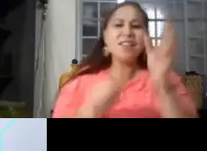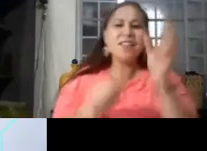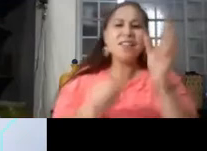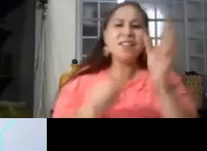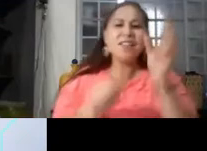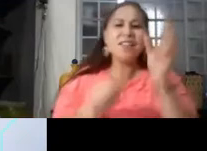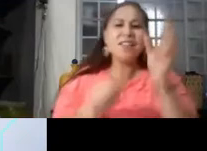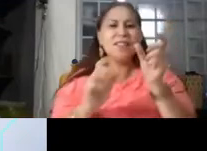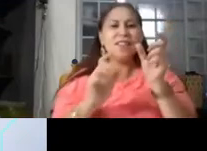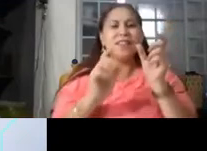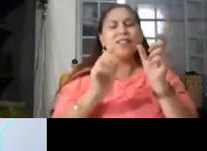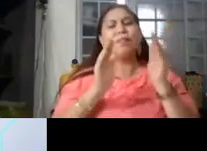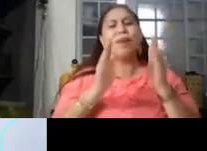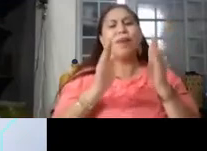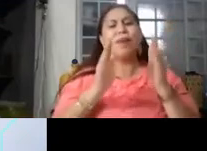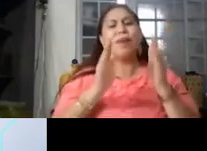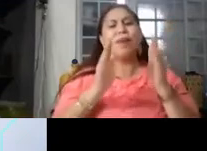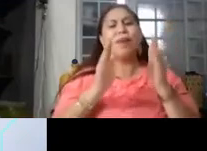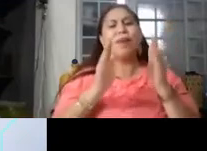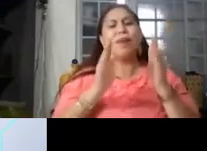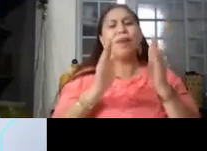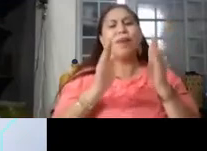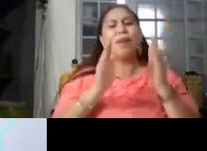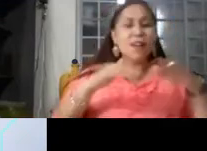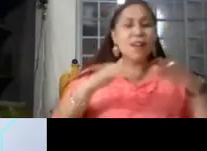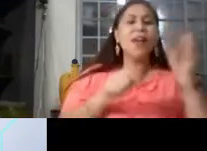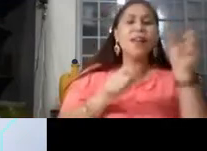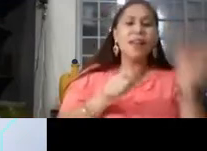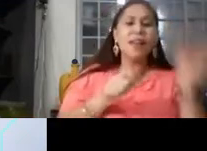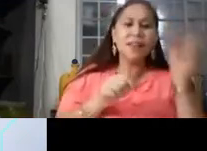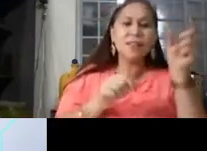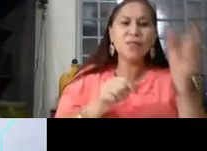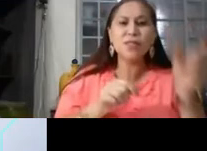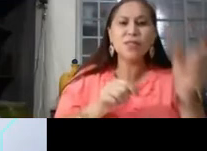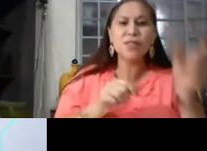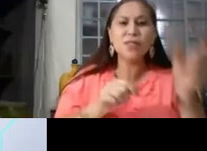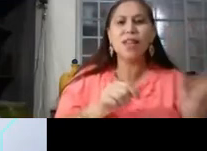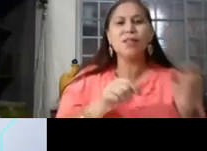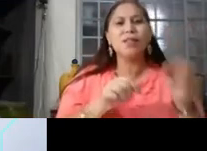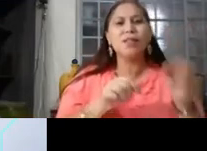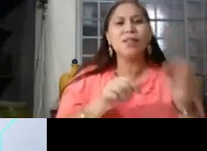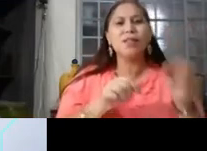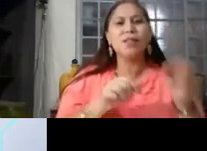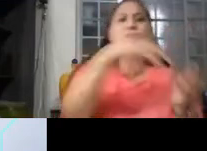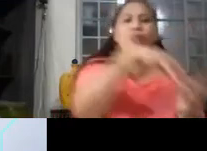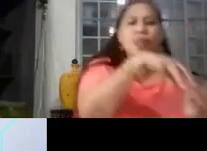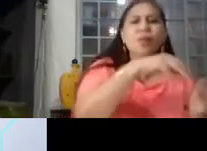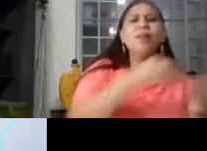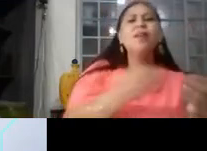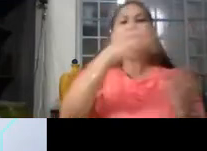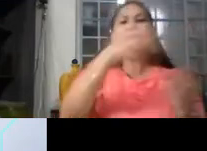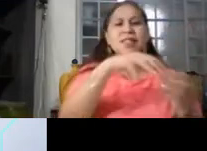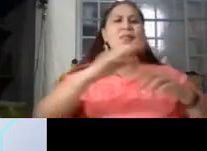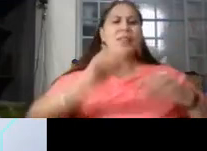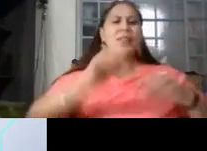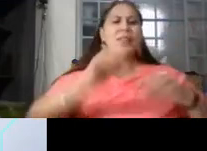A gente diz também o verbo, né? Que é a ação. É que aquele sujeito, né, fez ou sofreu. Qual